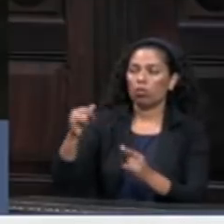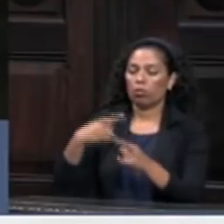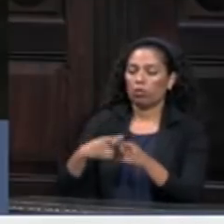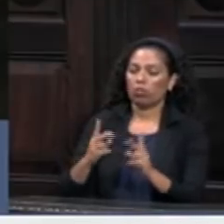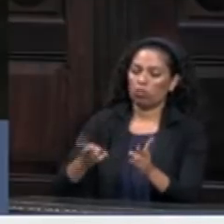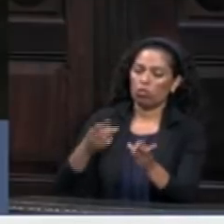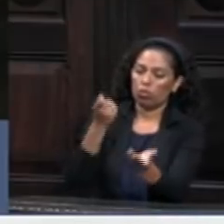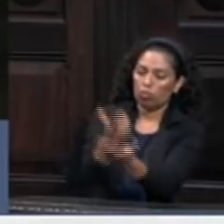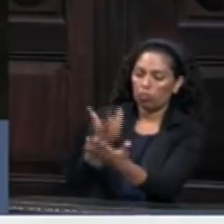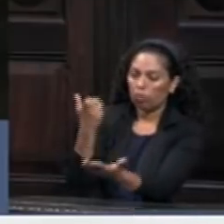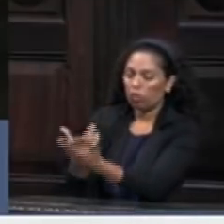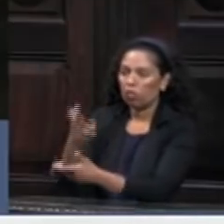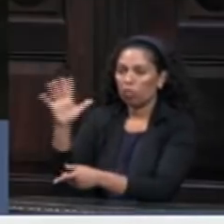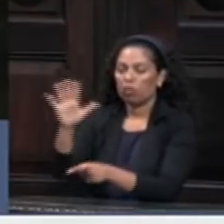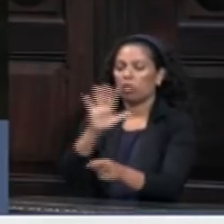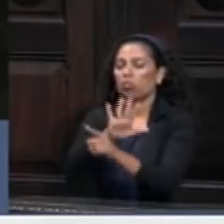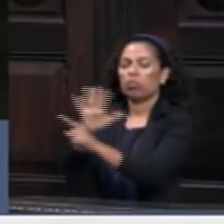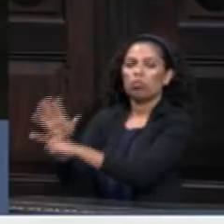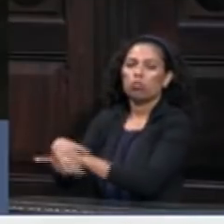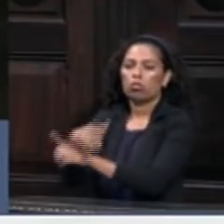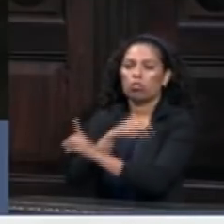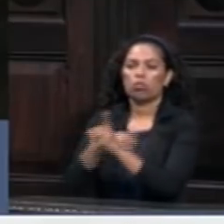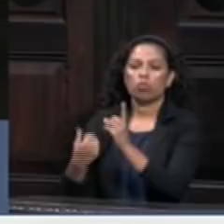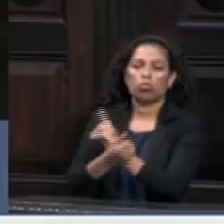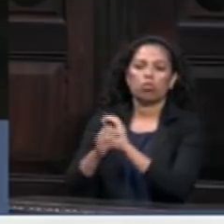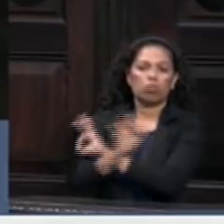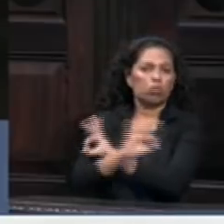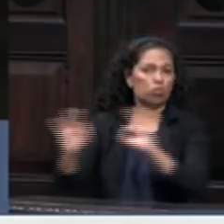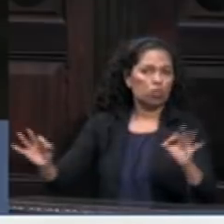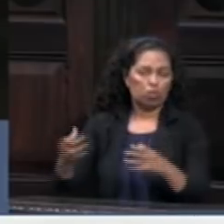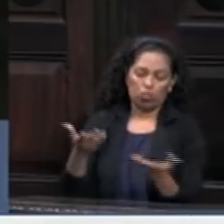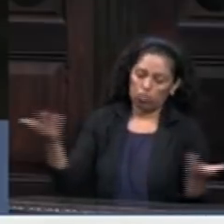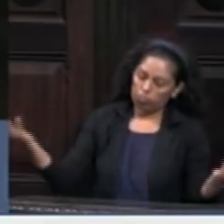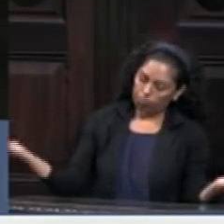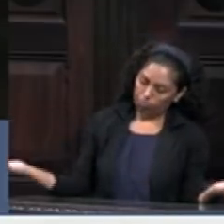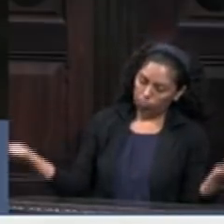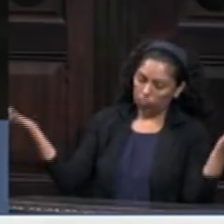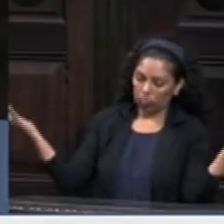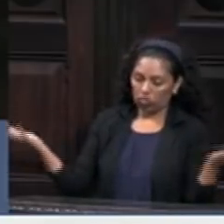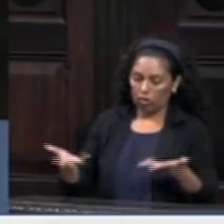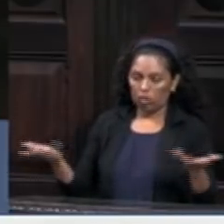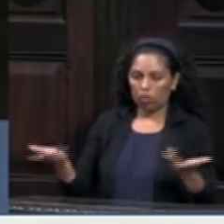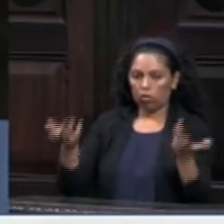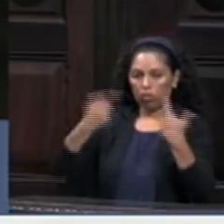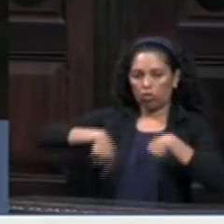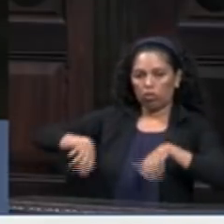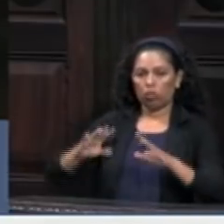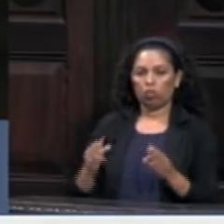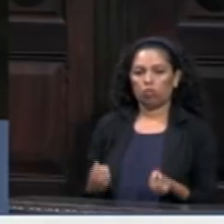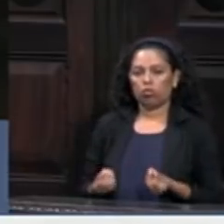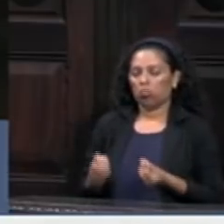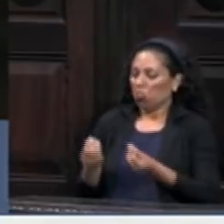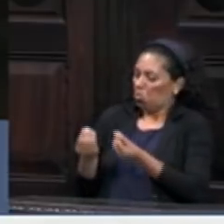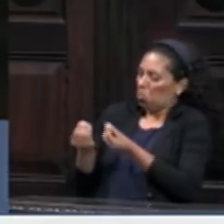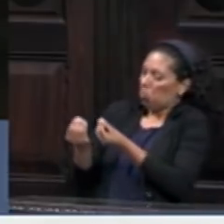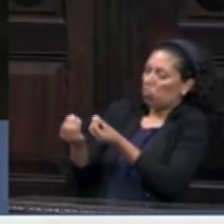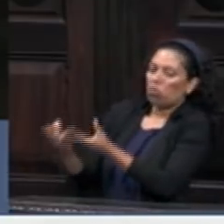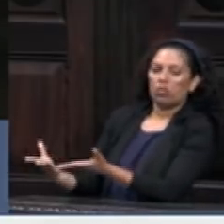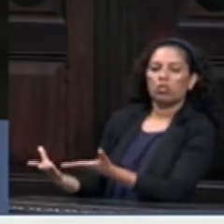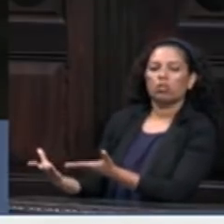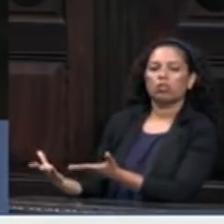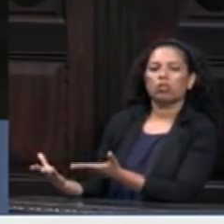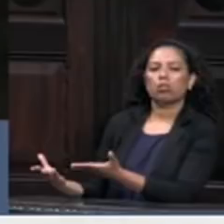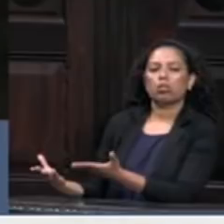mesmo assim, senhor presidente, nós estamos entregando esse importante instrumento